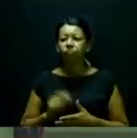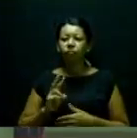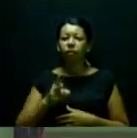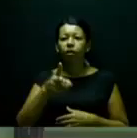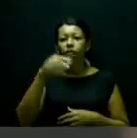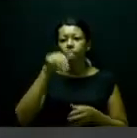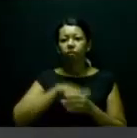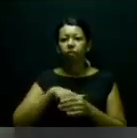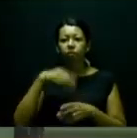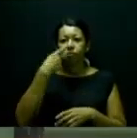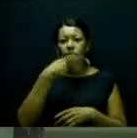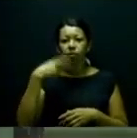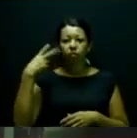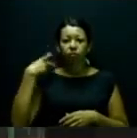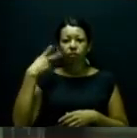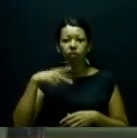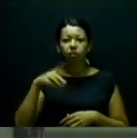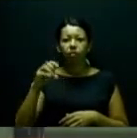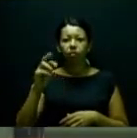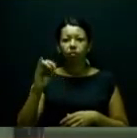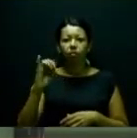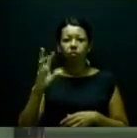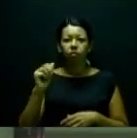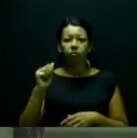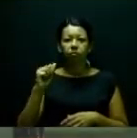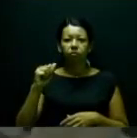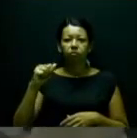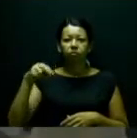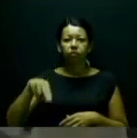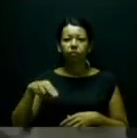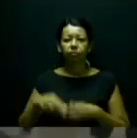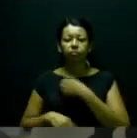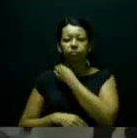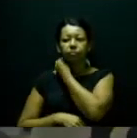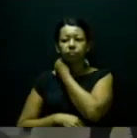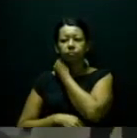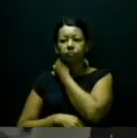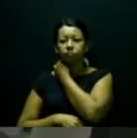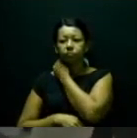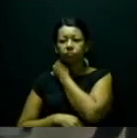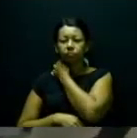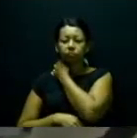Continua em votação, com a palavra vereador Ivan Delbrando.